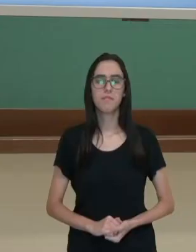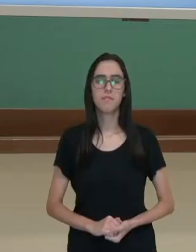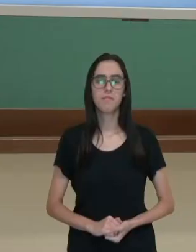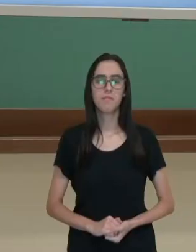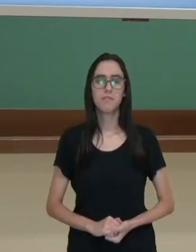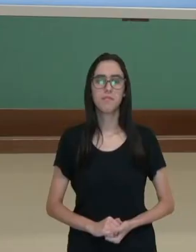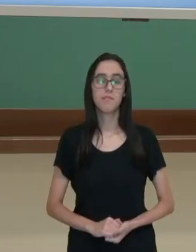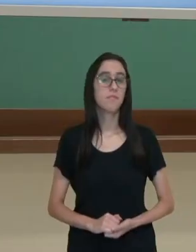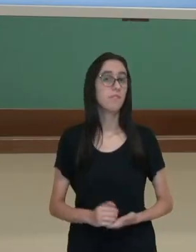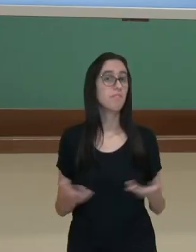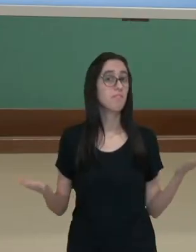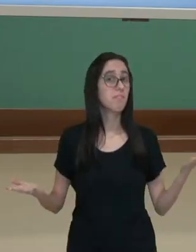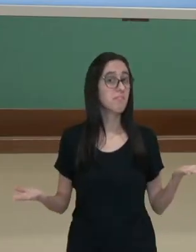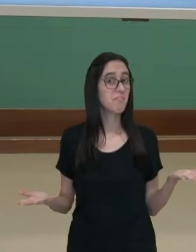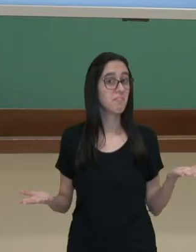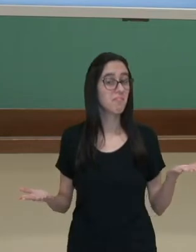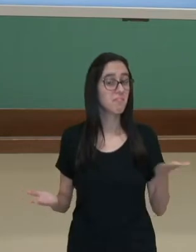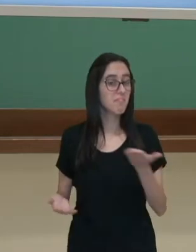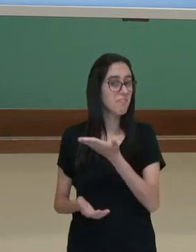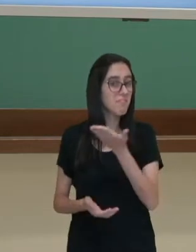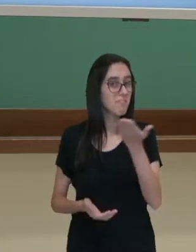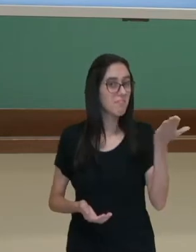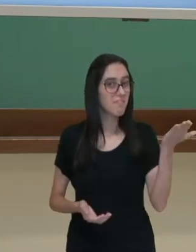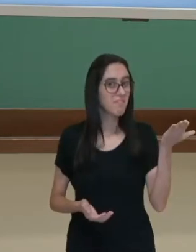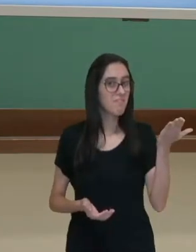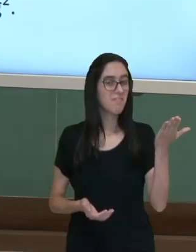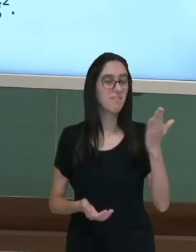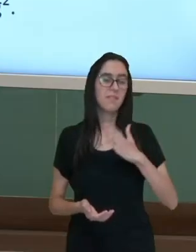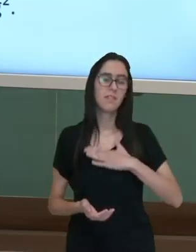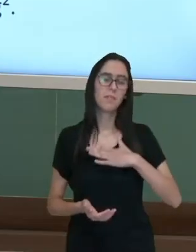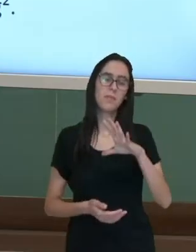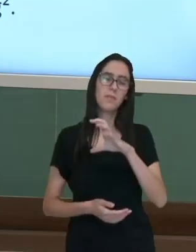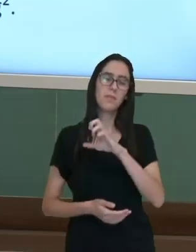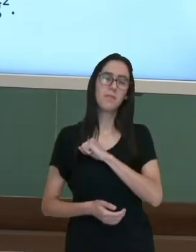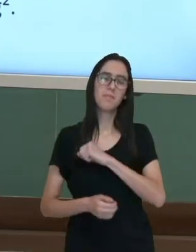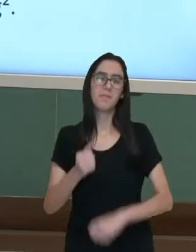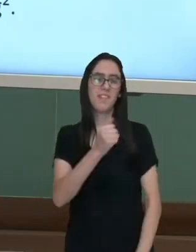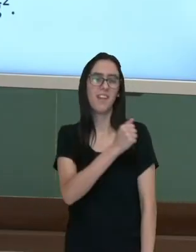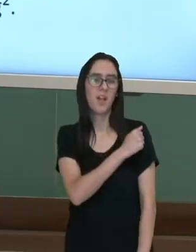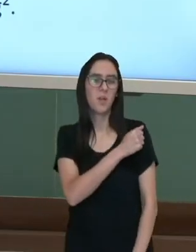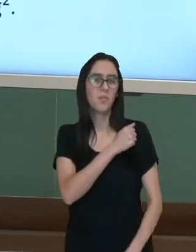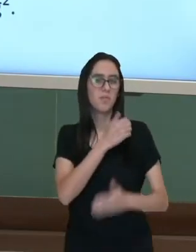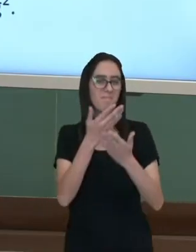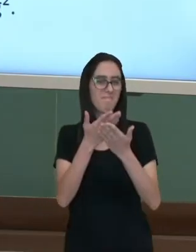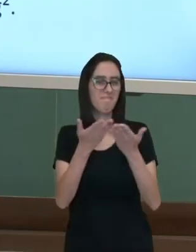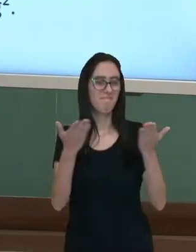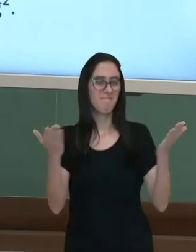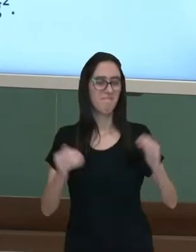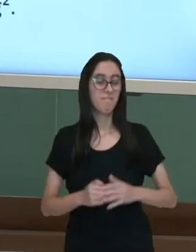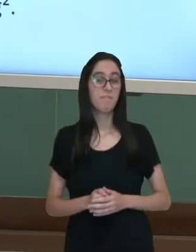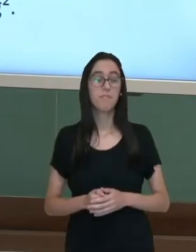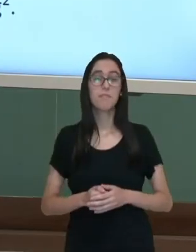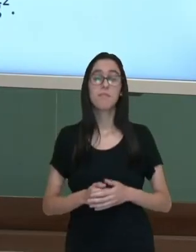E aí, meus queridões, meus pimpolhos, meus amados, meus astronautas aí,